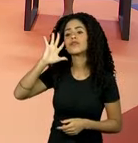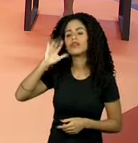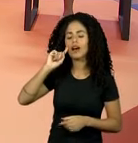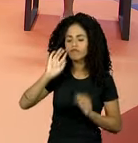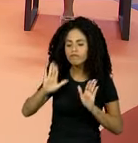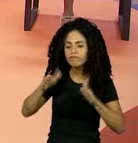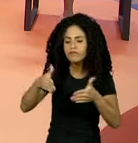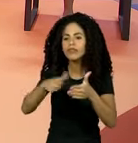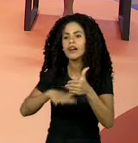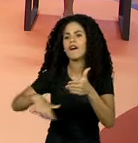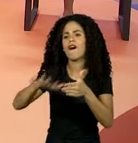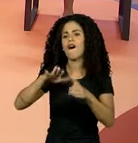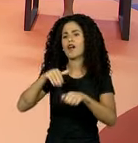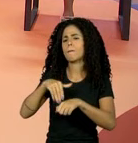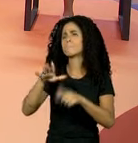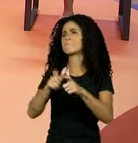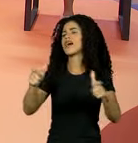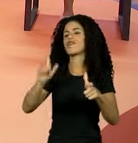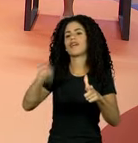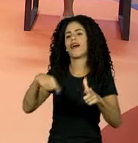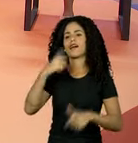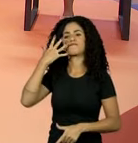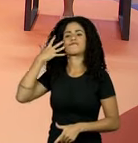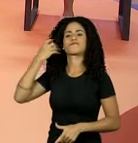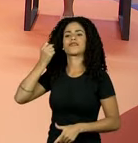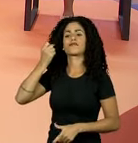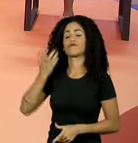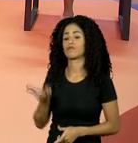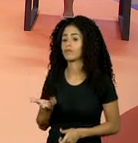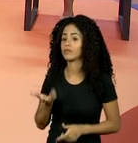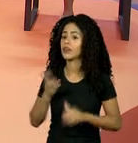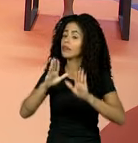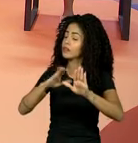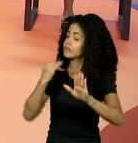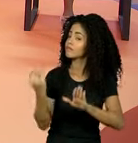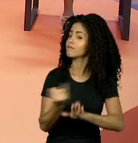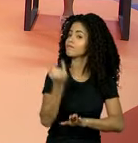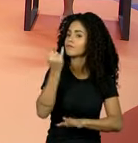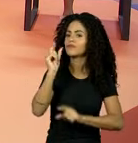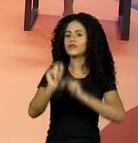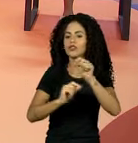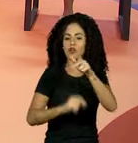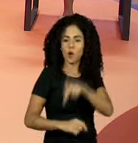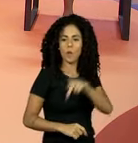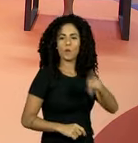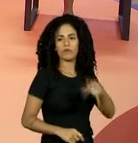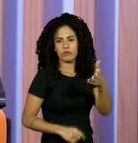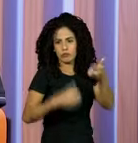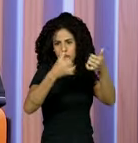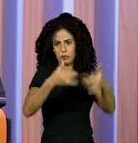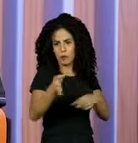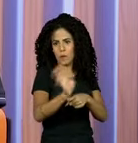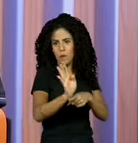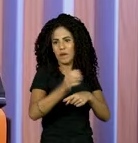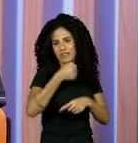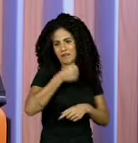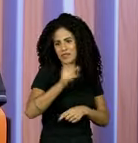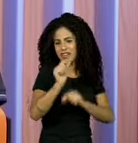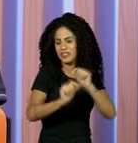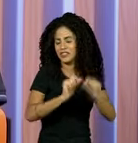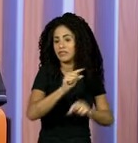mais Branca dentre as humanidades Então eu acho que é importante como o o professor Mateus gato nos